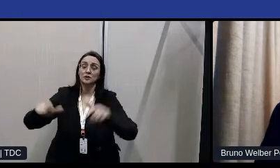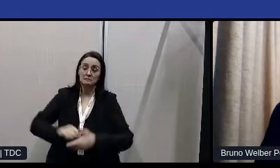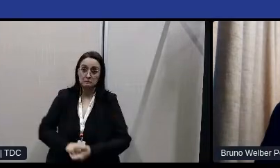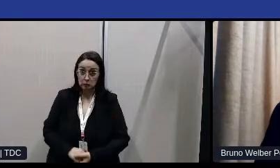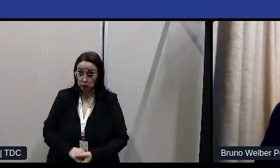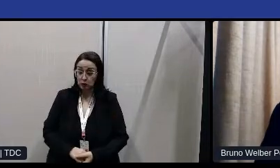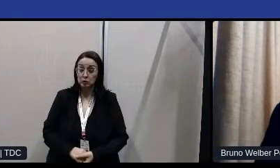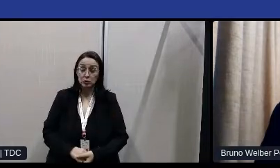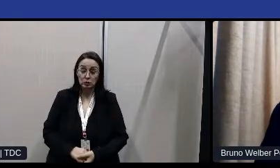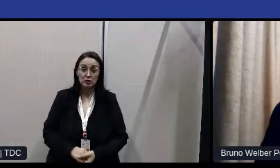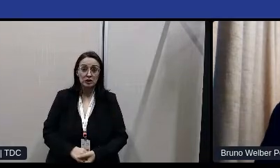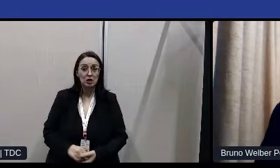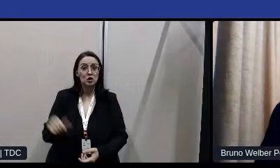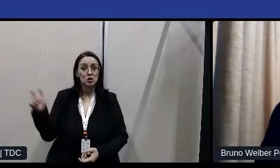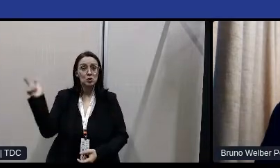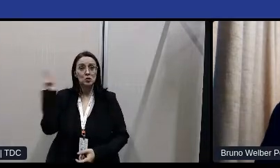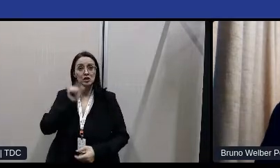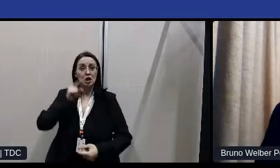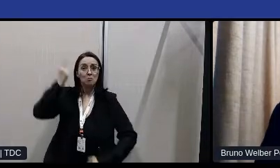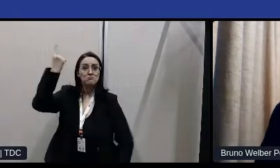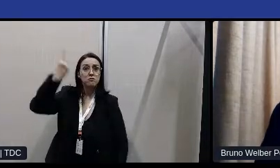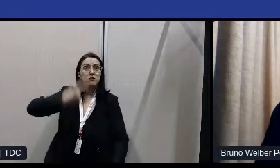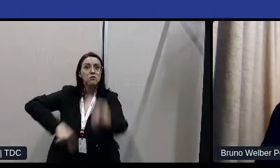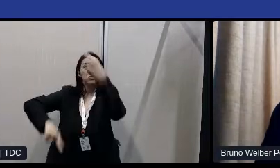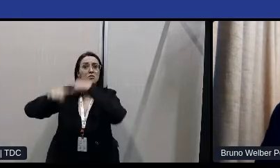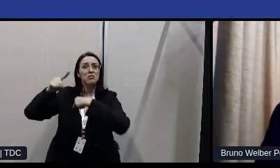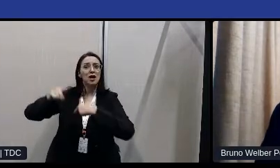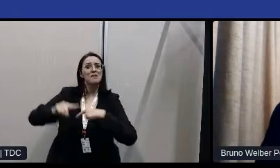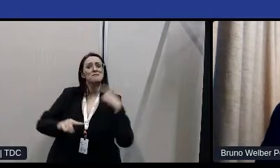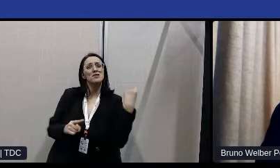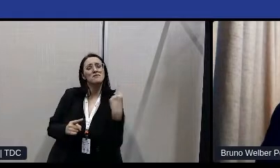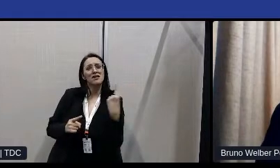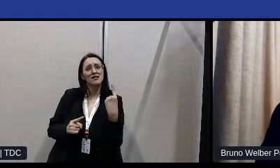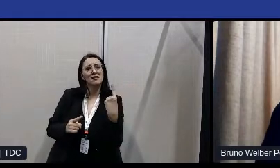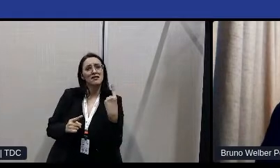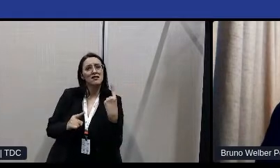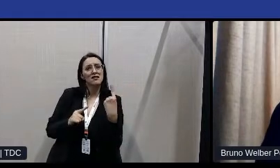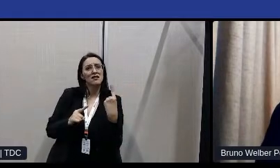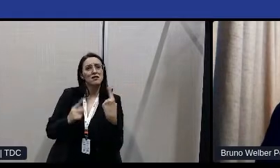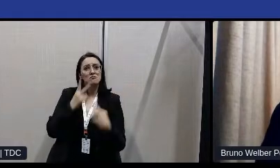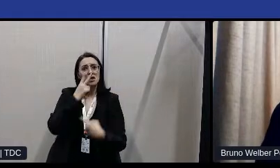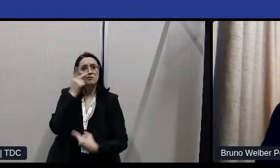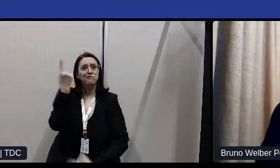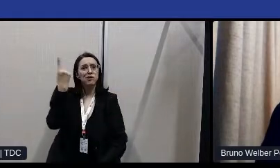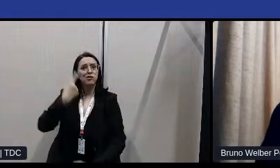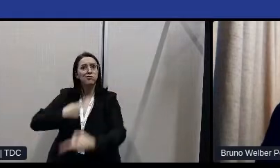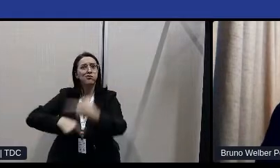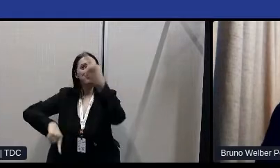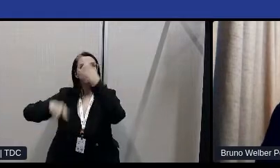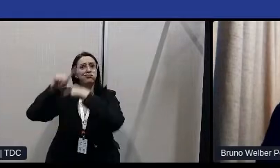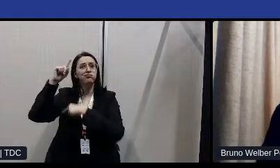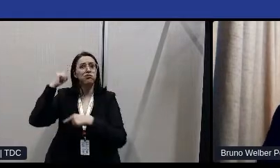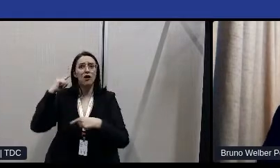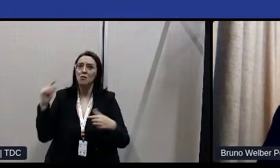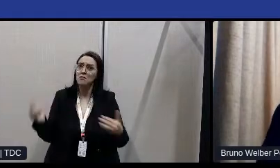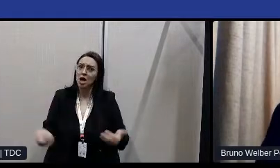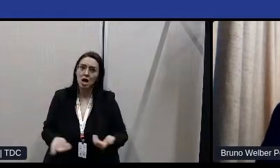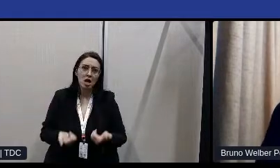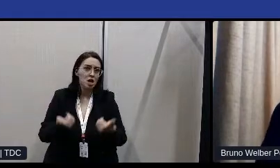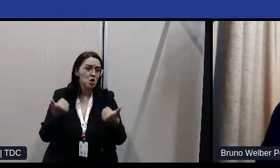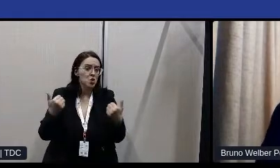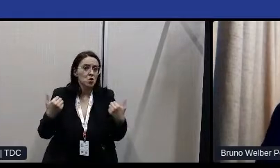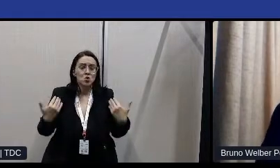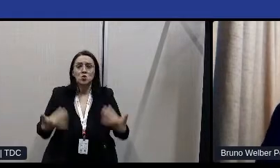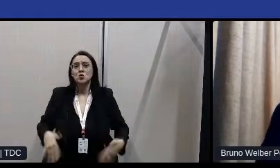Ou seja, a gente conseguiu ter um salto ali, se a gente comparar com a primeira, um salto gigantesco. Comparado com a segunda, melhor ainda.